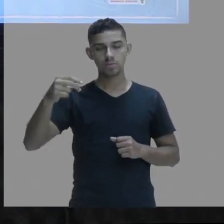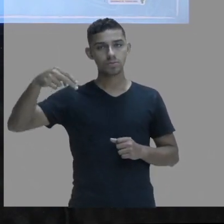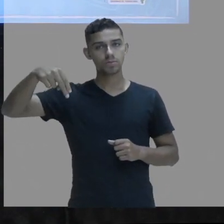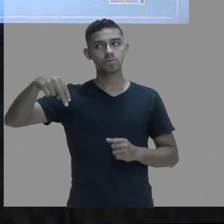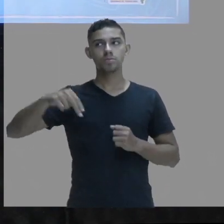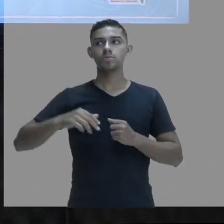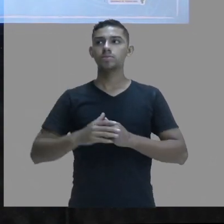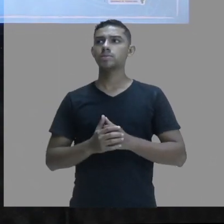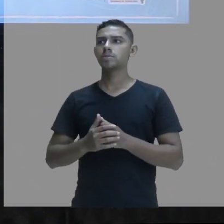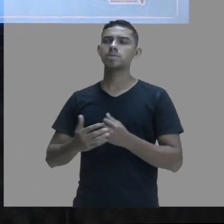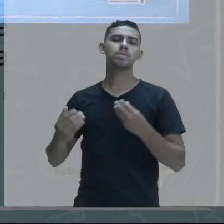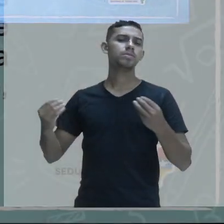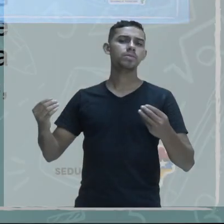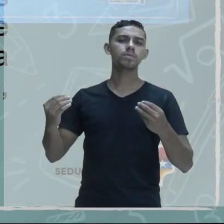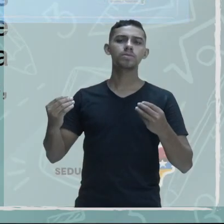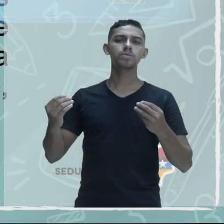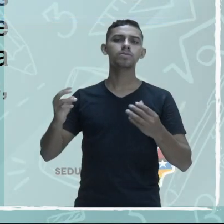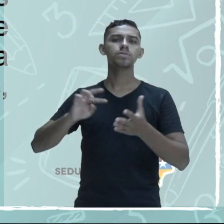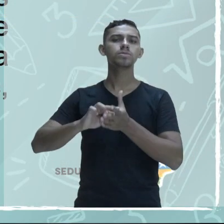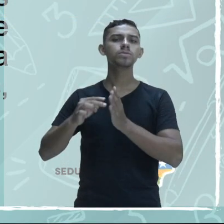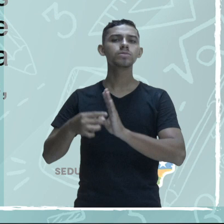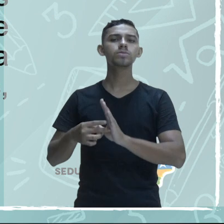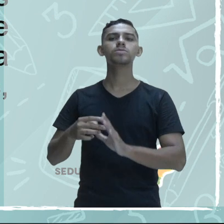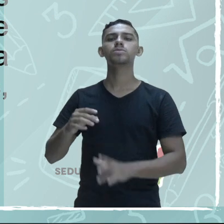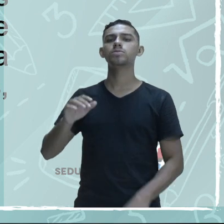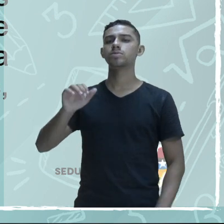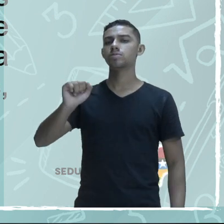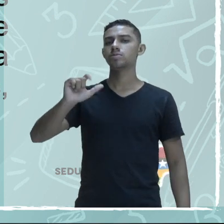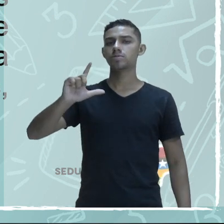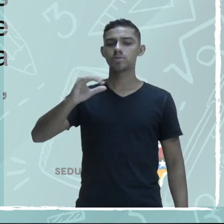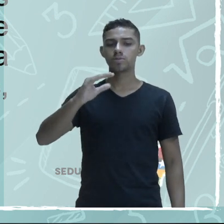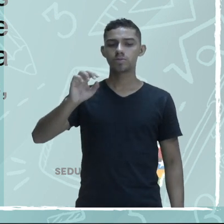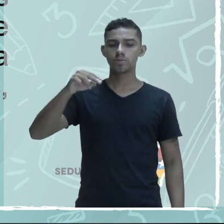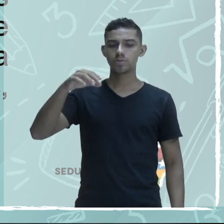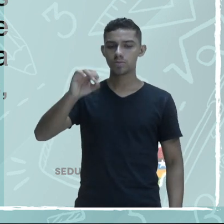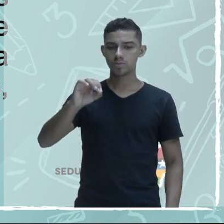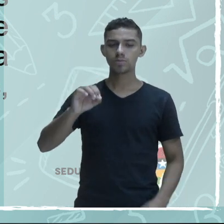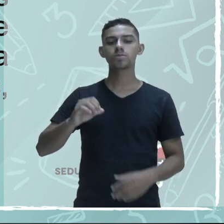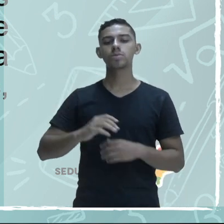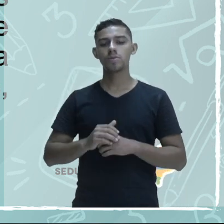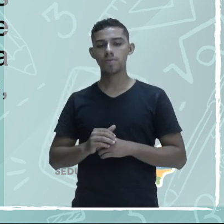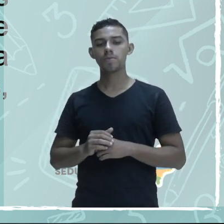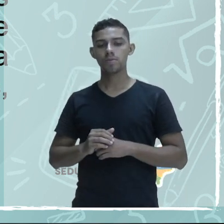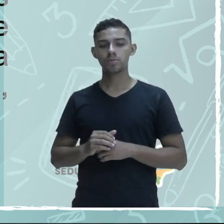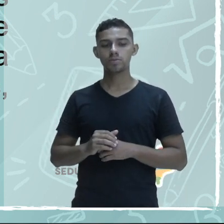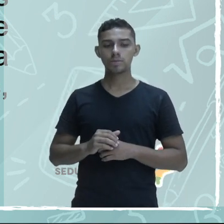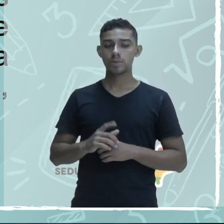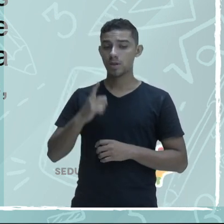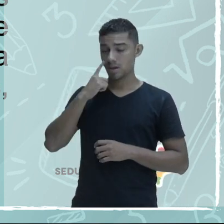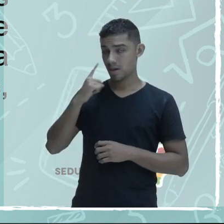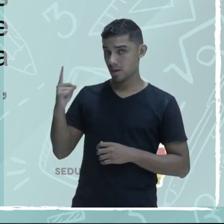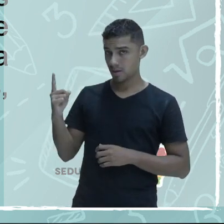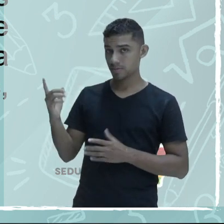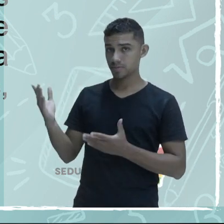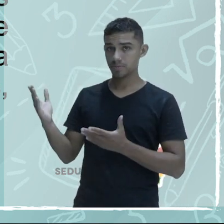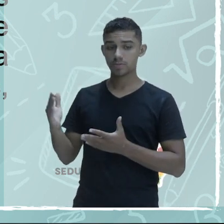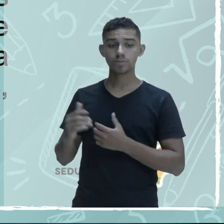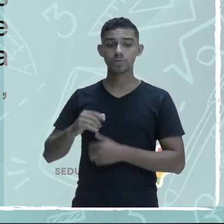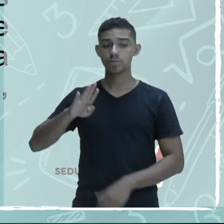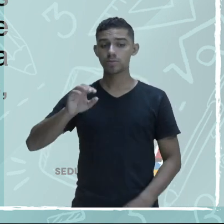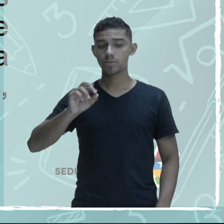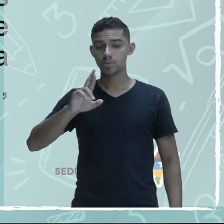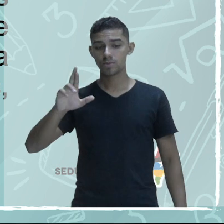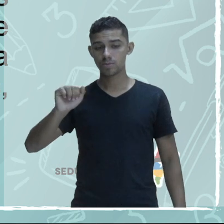Para que servem os alcenos? Bom, borracha sintética, corantes, tecidos